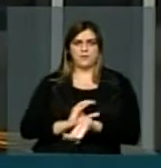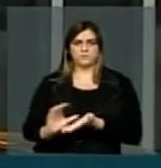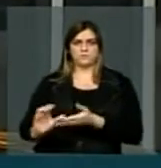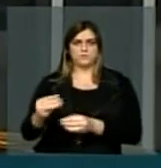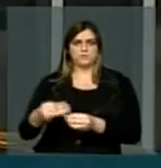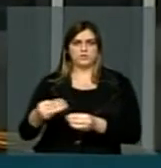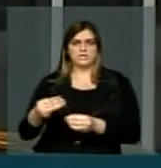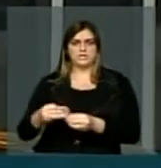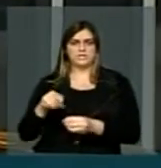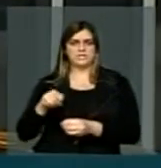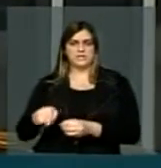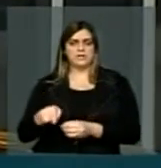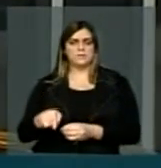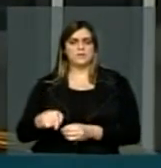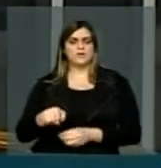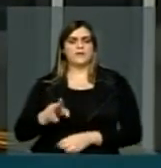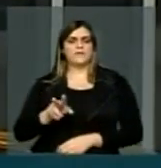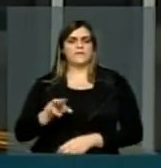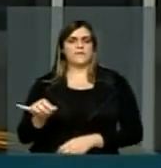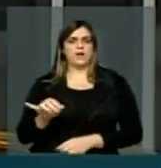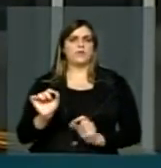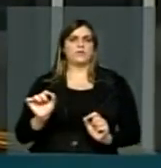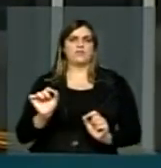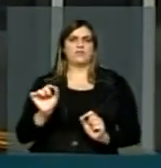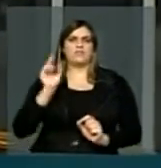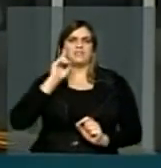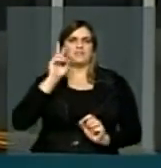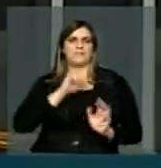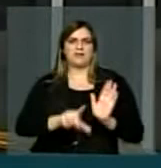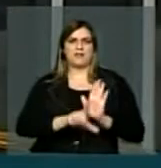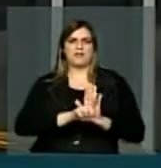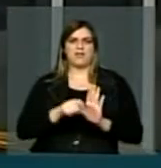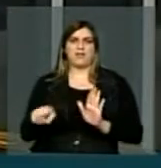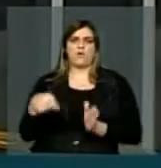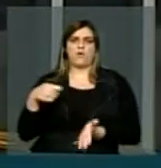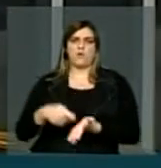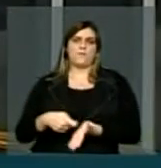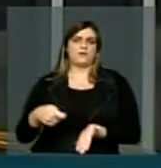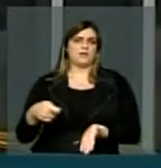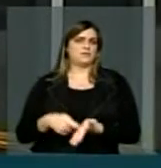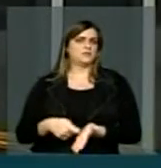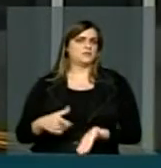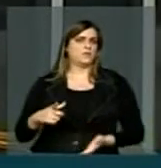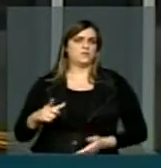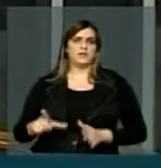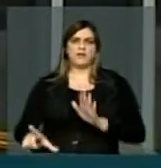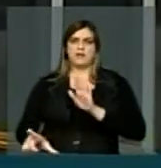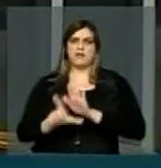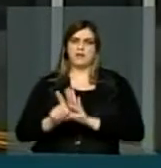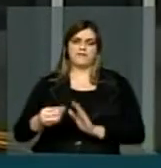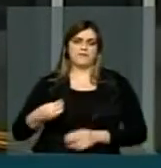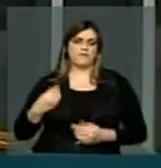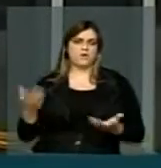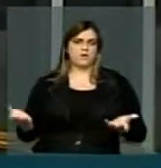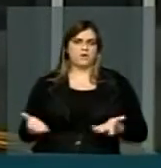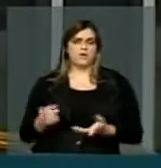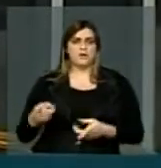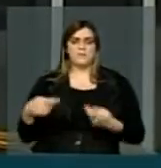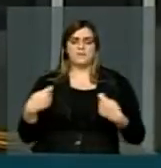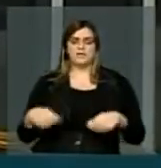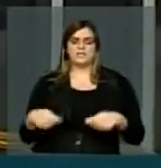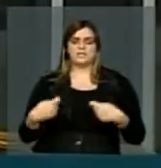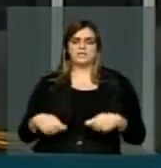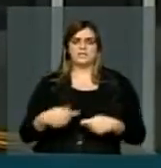município, o município, na forma da lei, obrigado pela lei, pela legislação vigente, ele